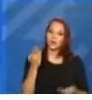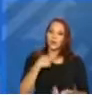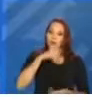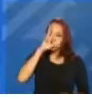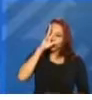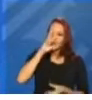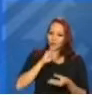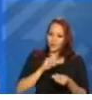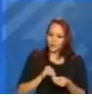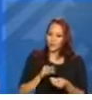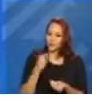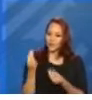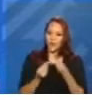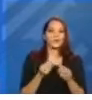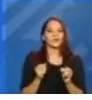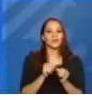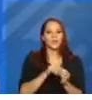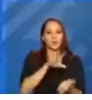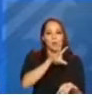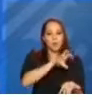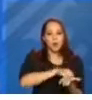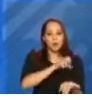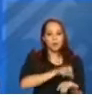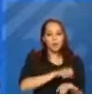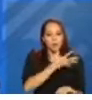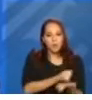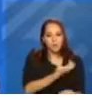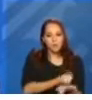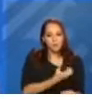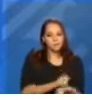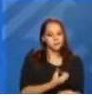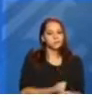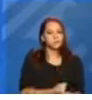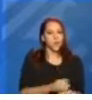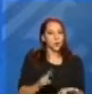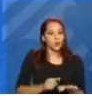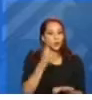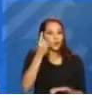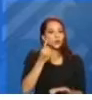aqui, como a gente está fazendo um download muito significativo, os